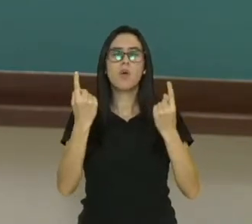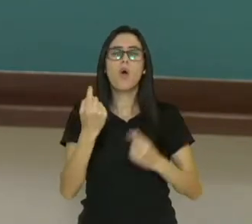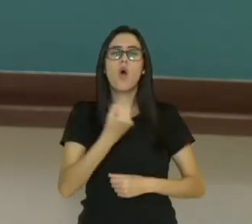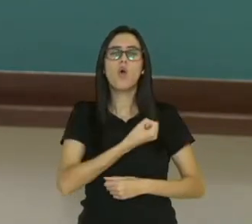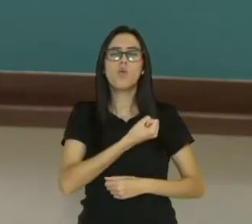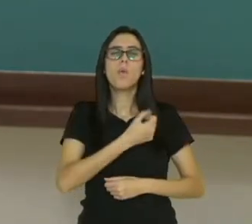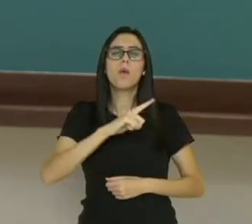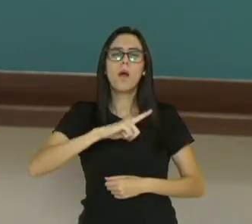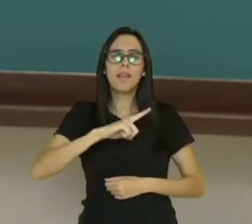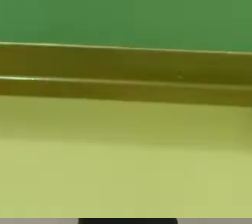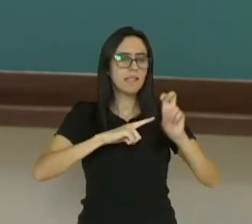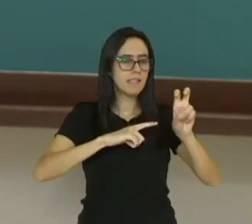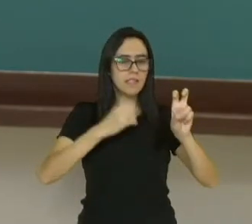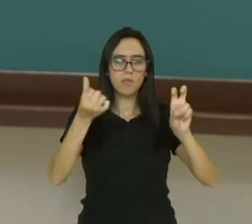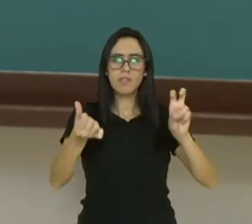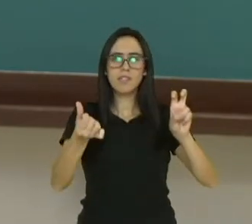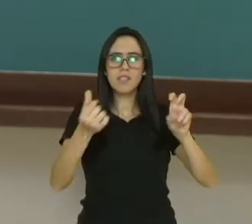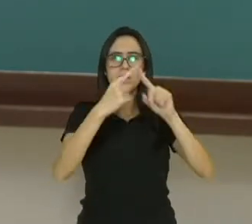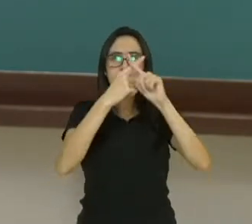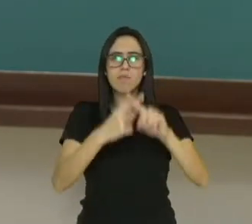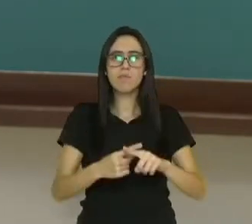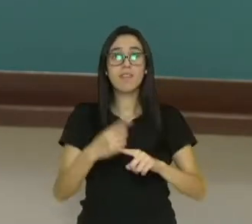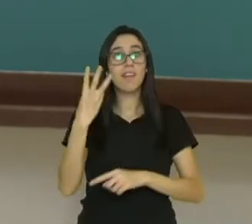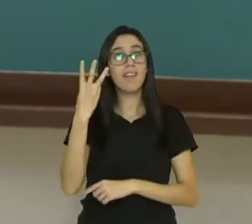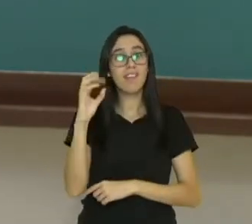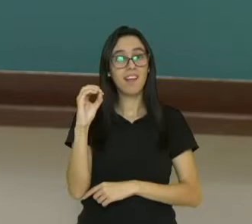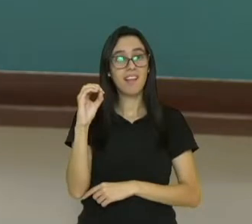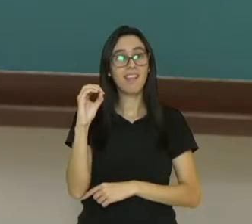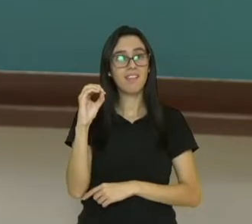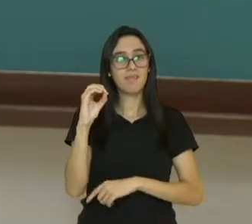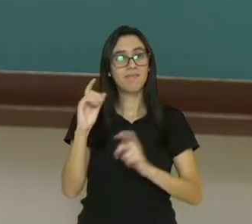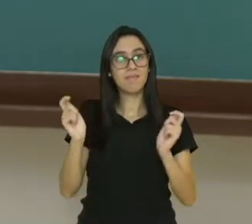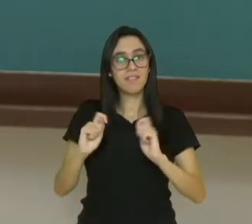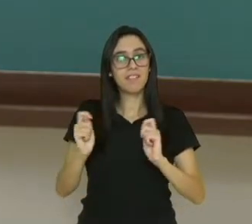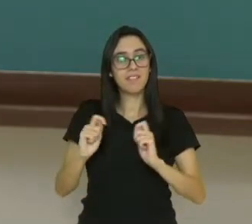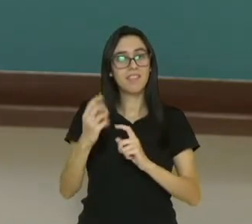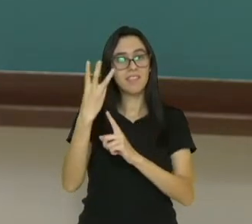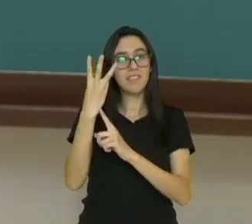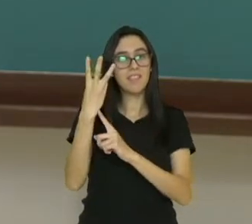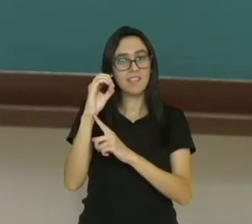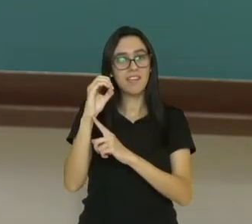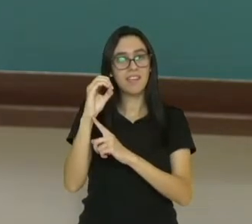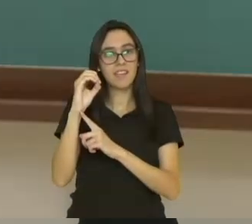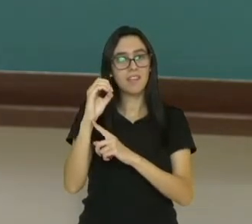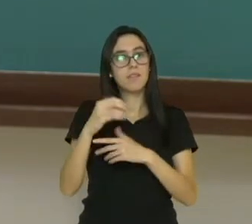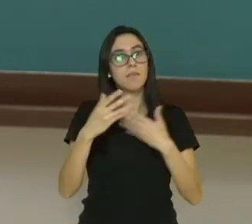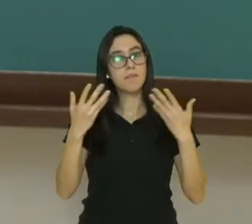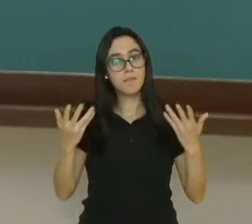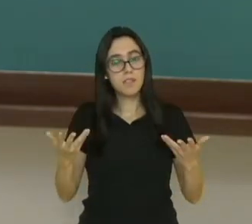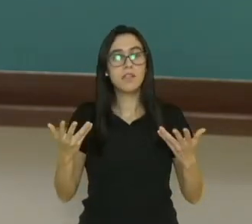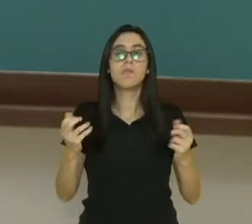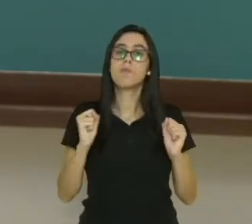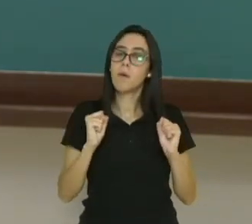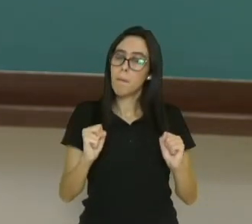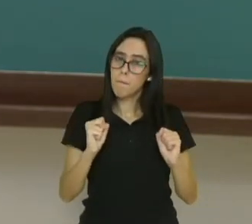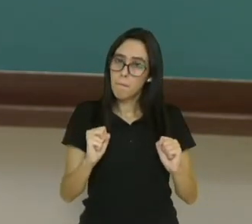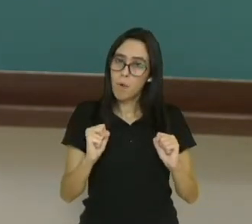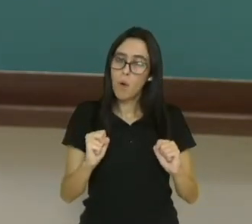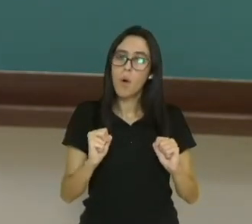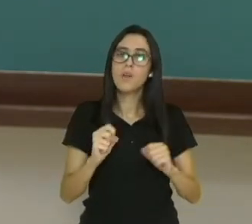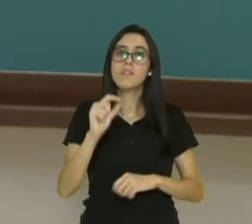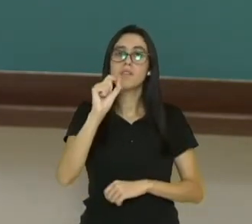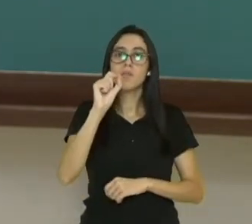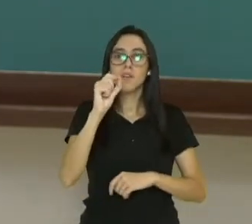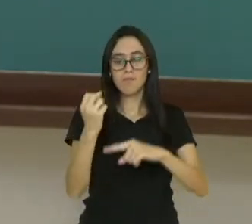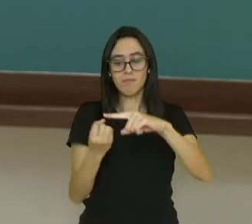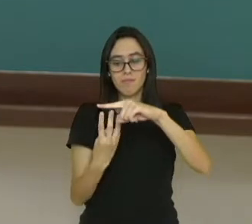mesmo tempo do 5 e do 6? O 30. Então o que eu percebo? Que uma fração equivalente pode ser com denominador